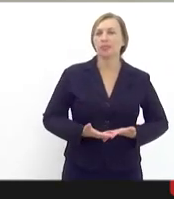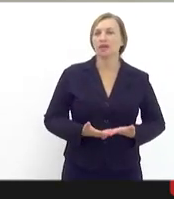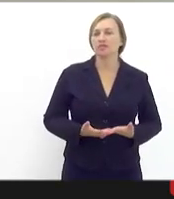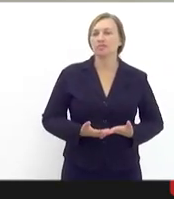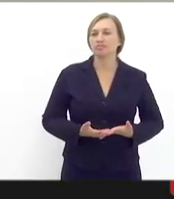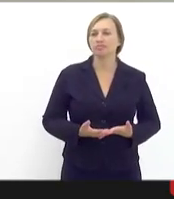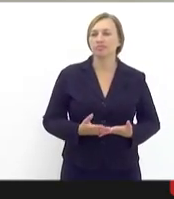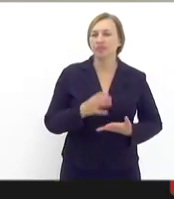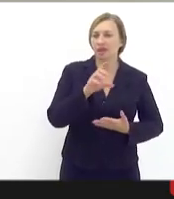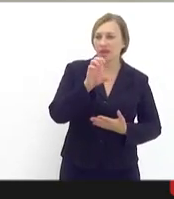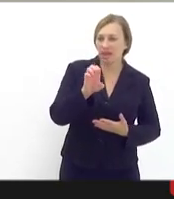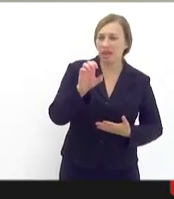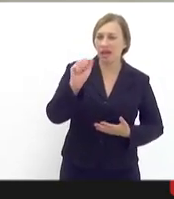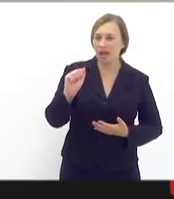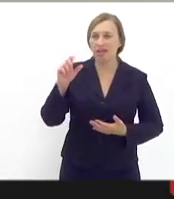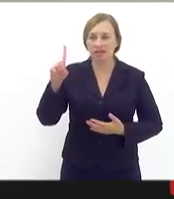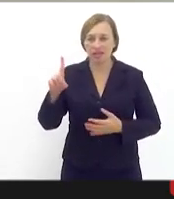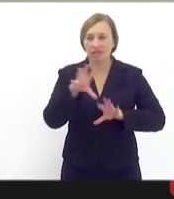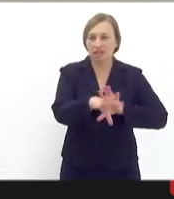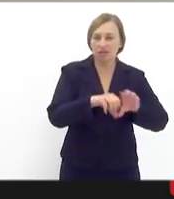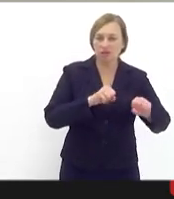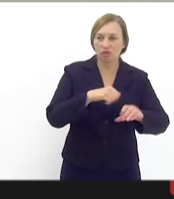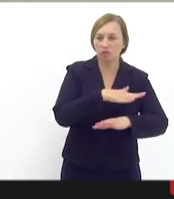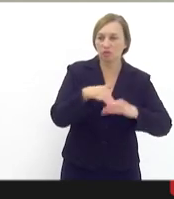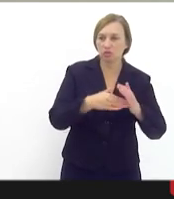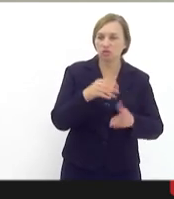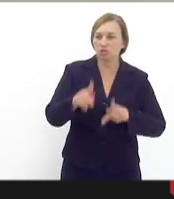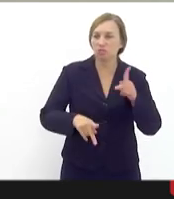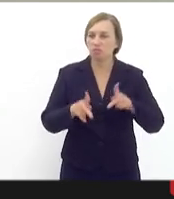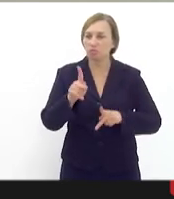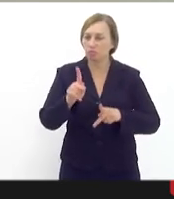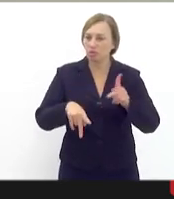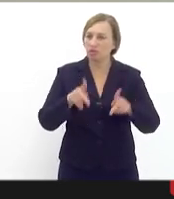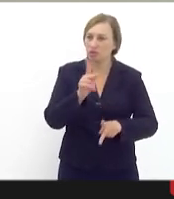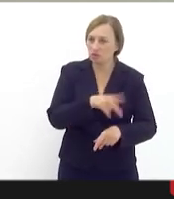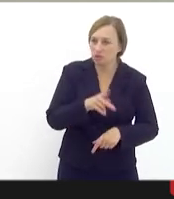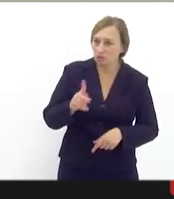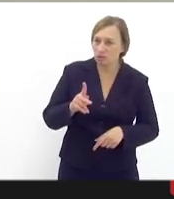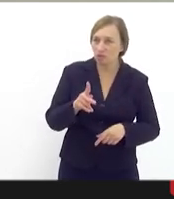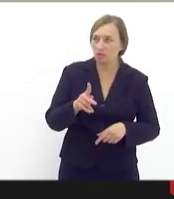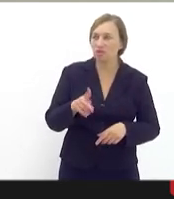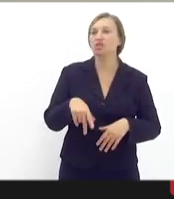formato EAD, que forma professores do Brasil inteiro. A gente está com uma turma aberta